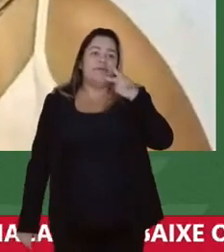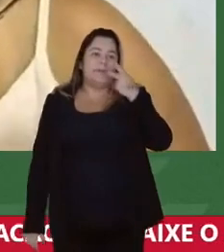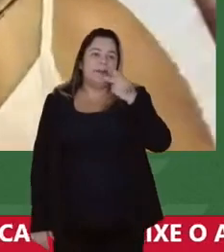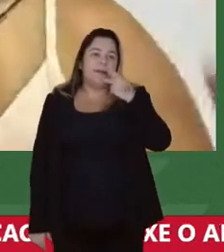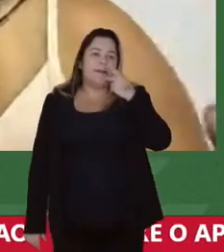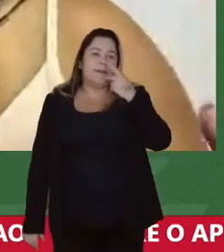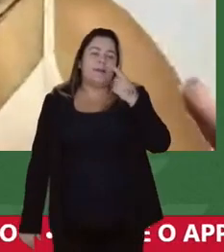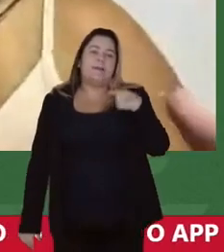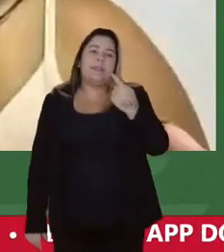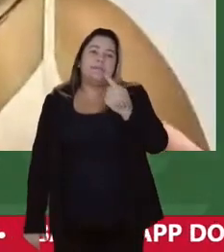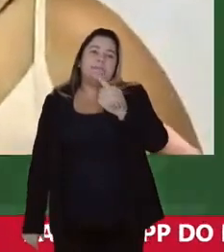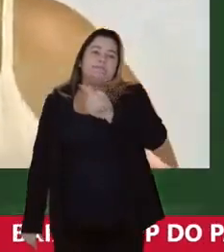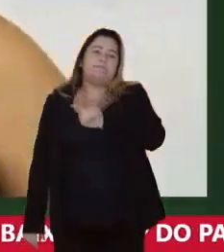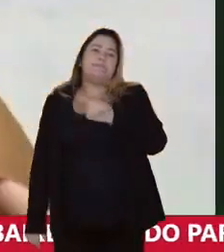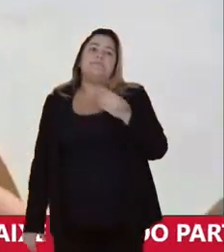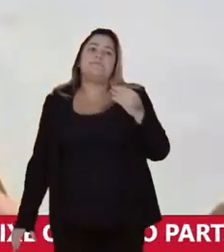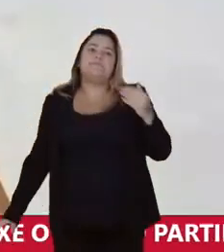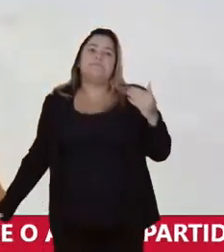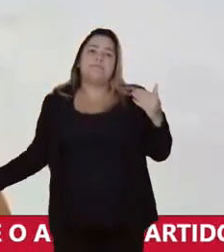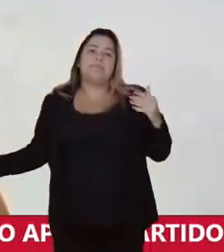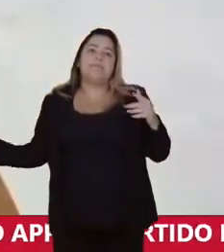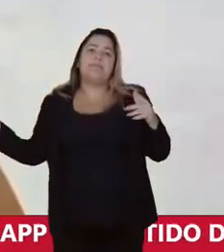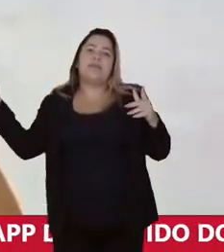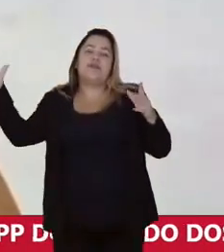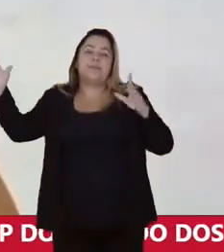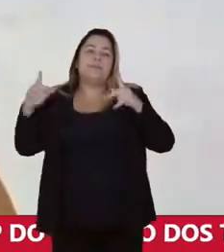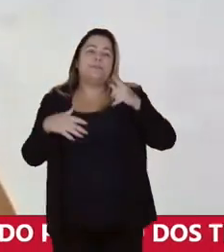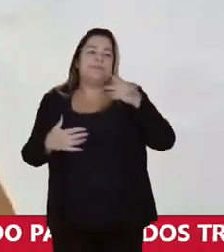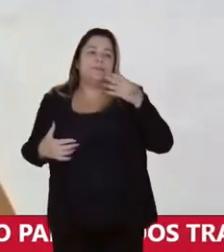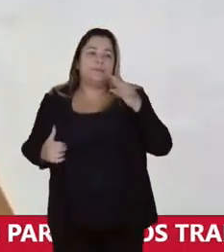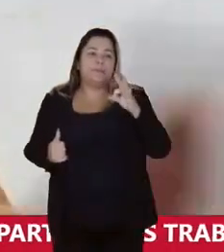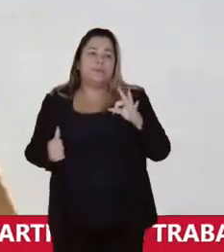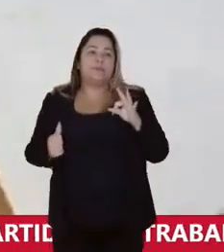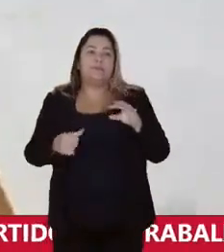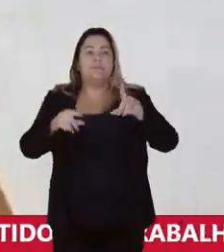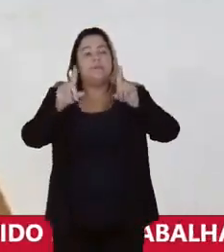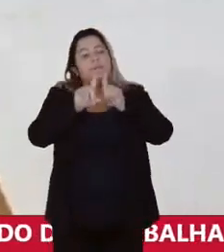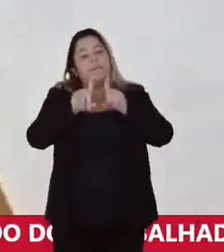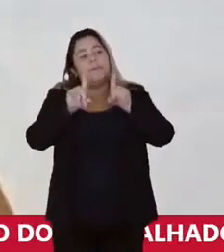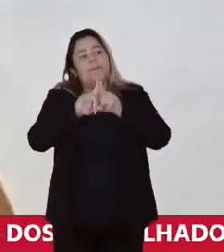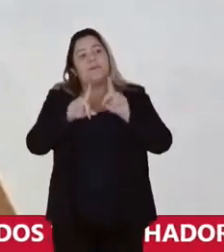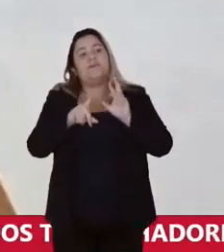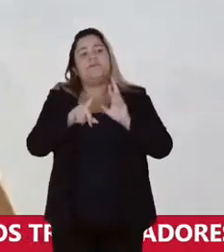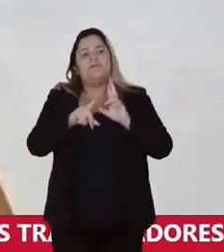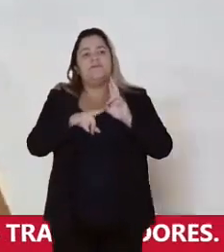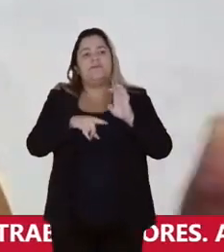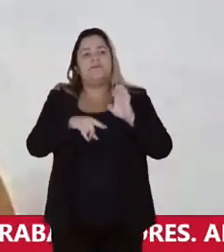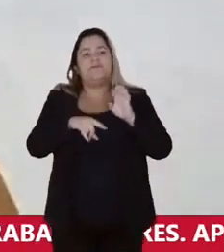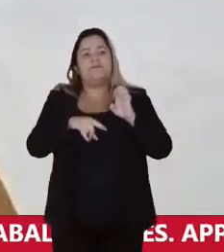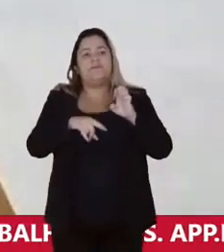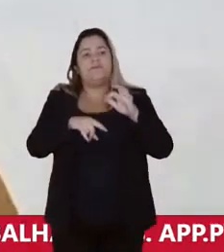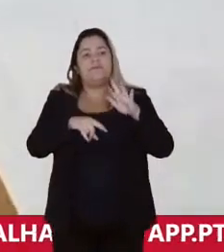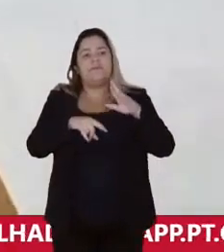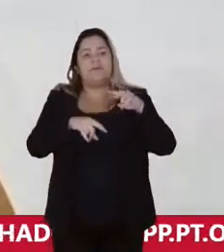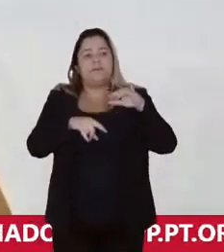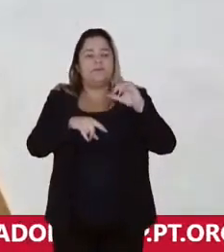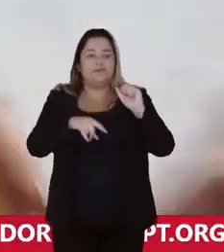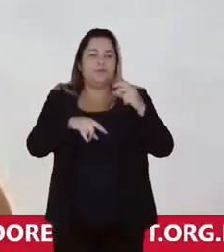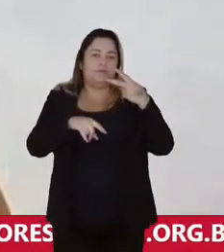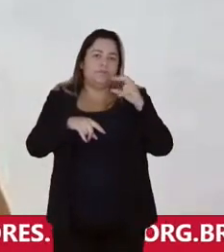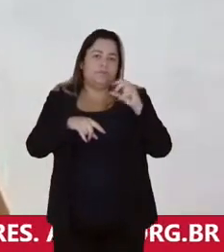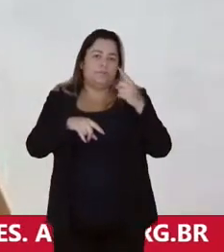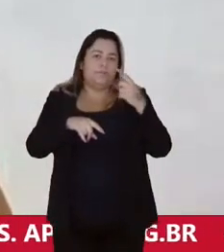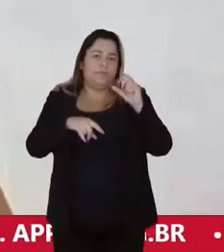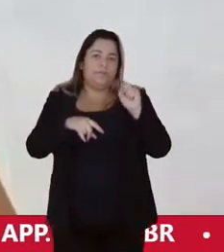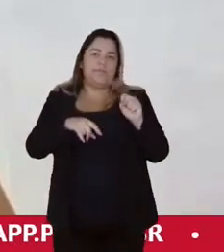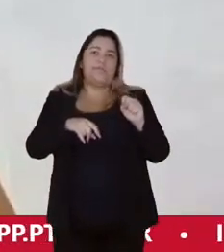nossa incansável bancada feminina do PT, que é uma referência. A gente conseguiu, de 2018, eleger a